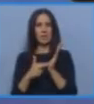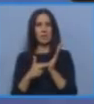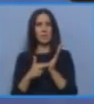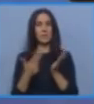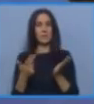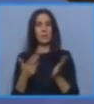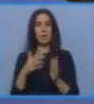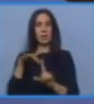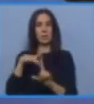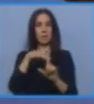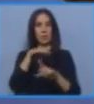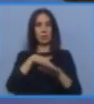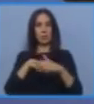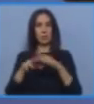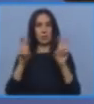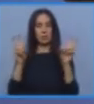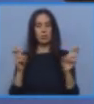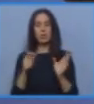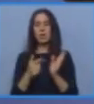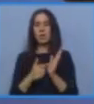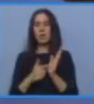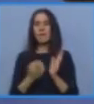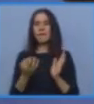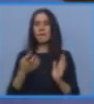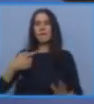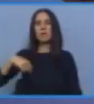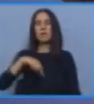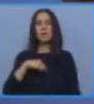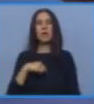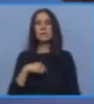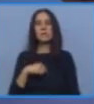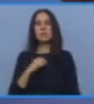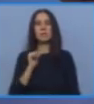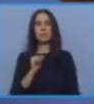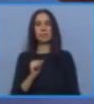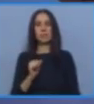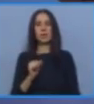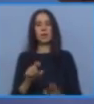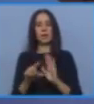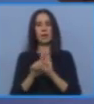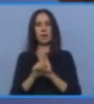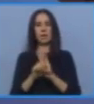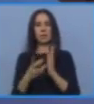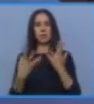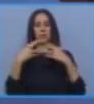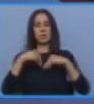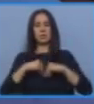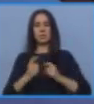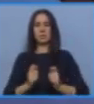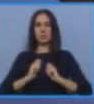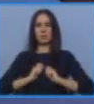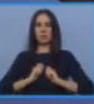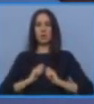dos Atos dos Apóstolos, também aqui se trata para nós de uma doação da lei. só que já não é a